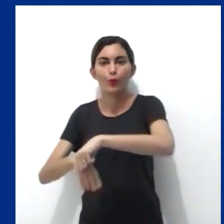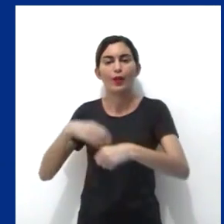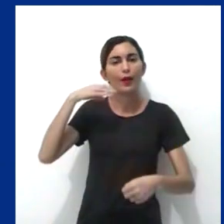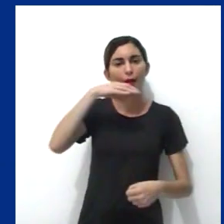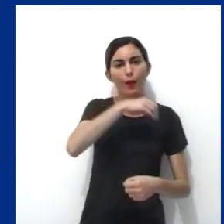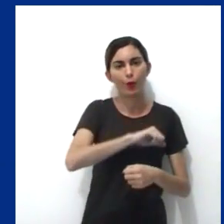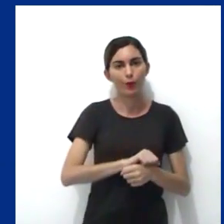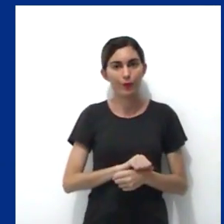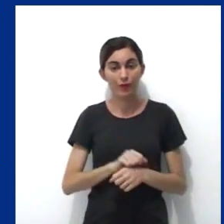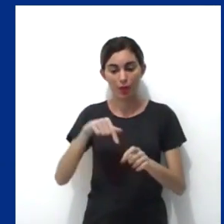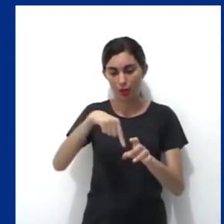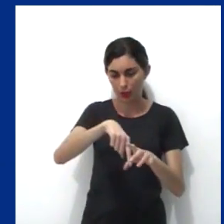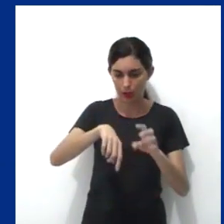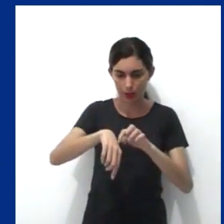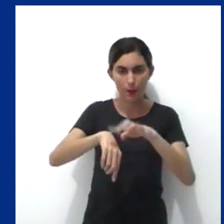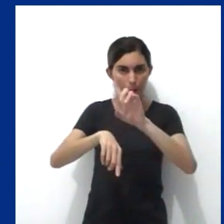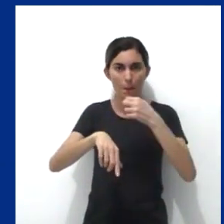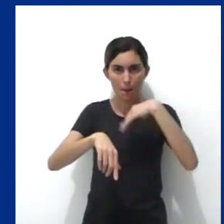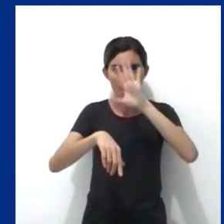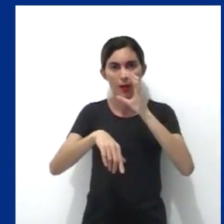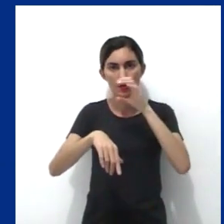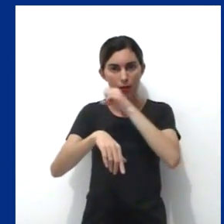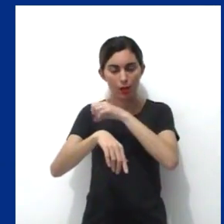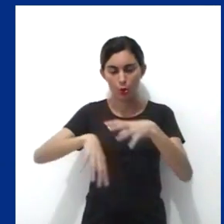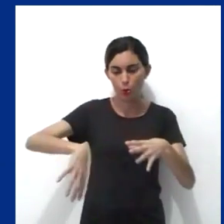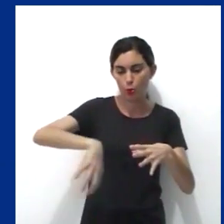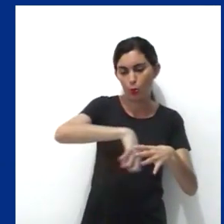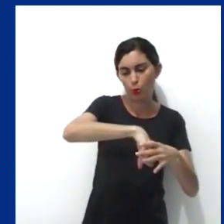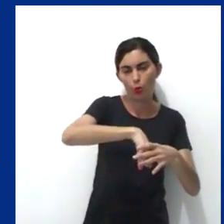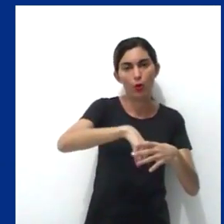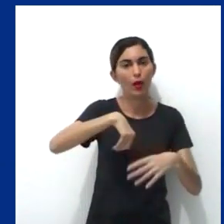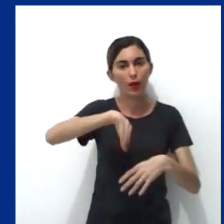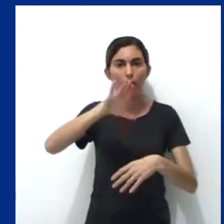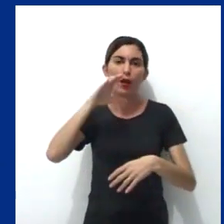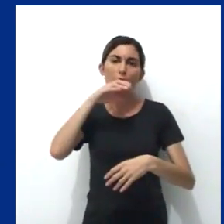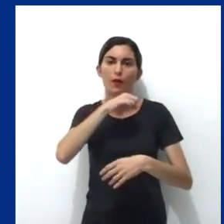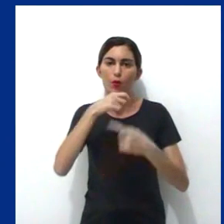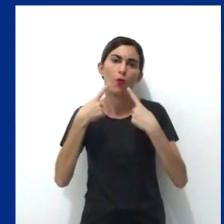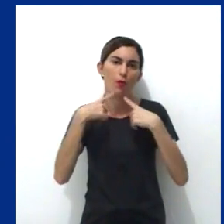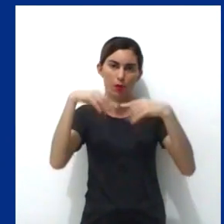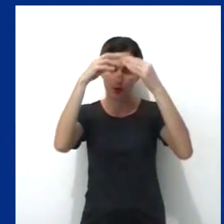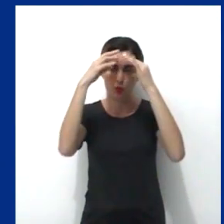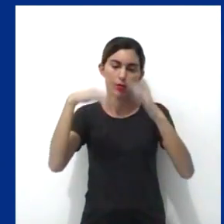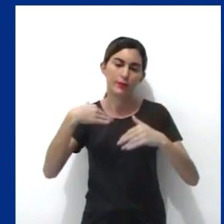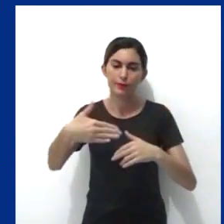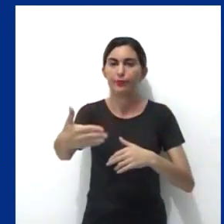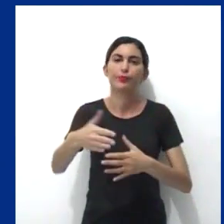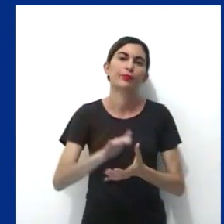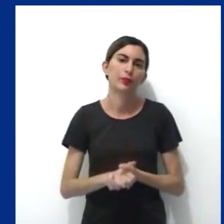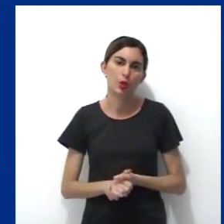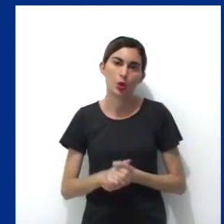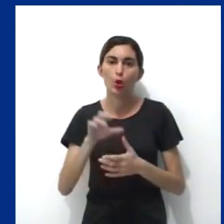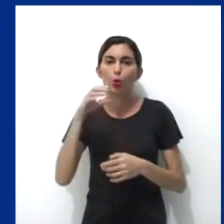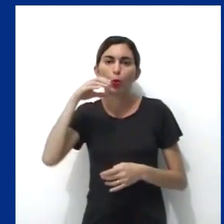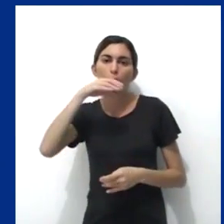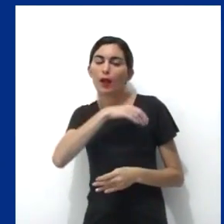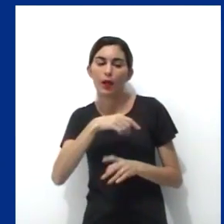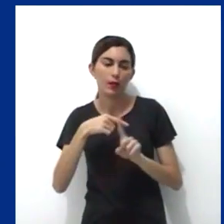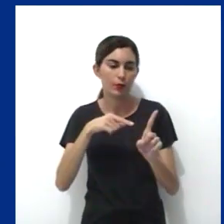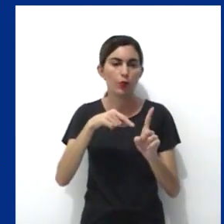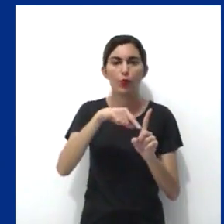moléculas, outro menos quente, com a agitação menor. Quando eu encosto um no outro,